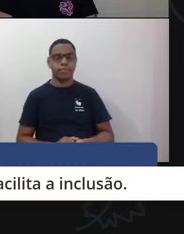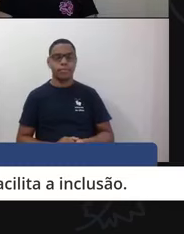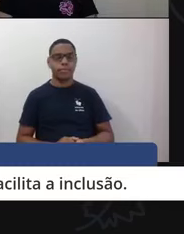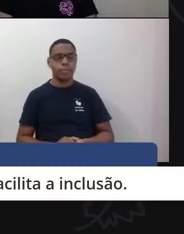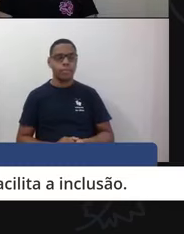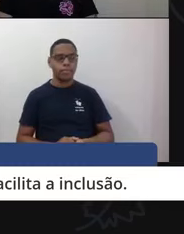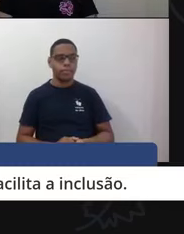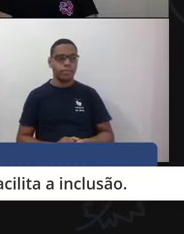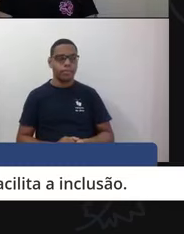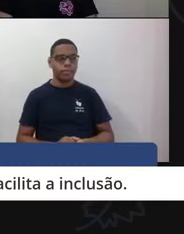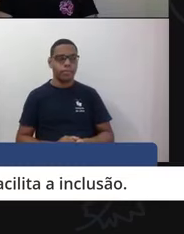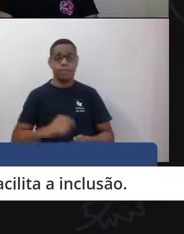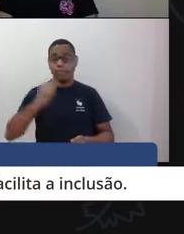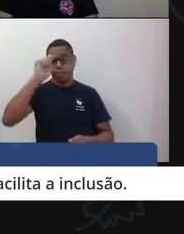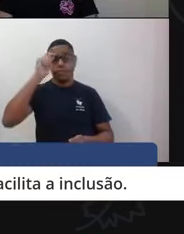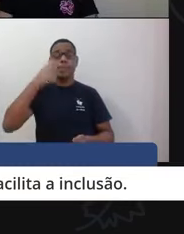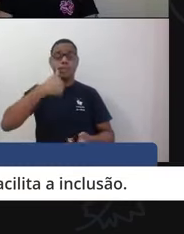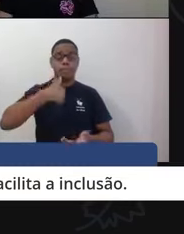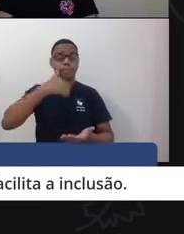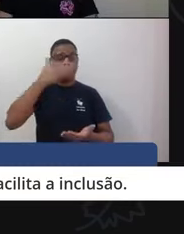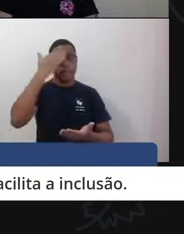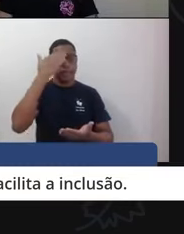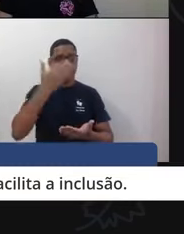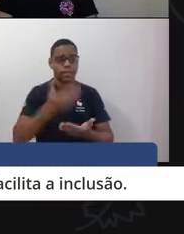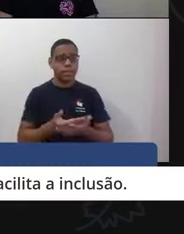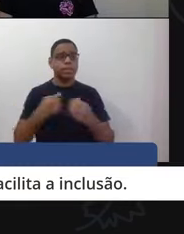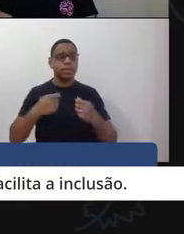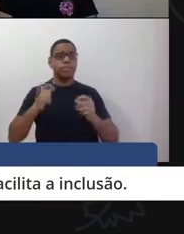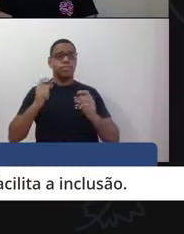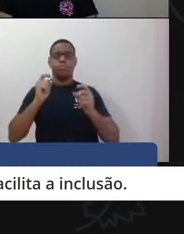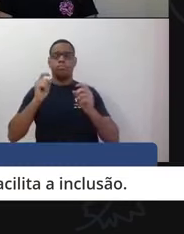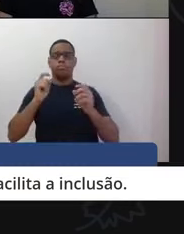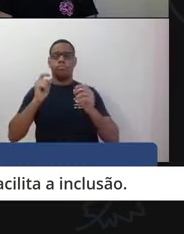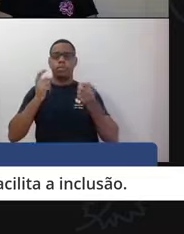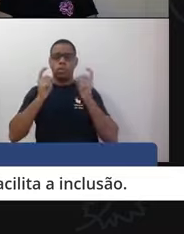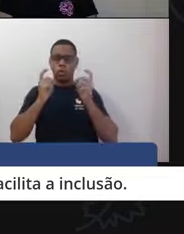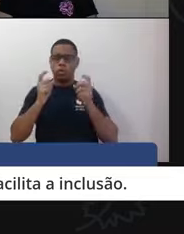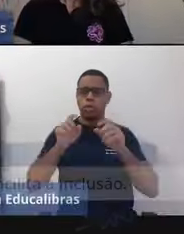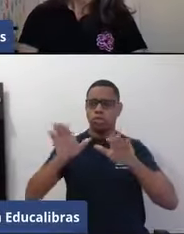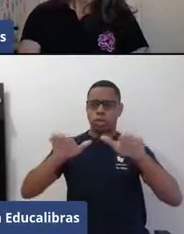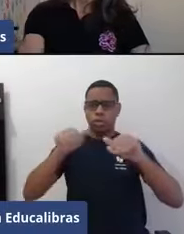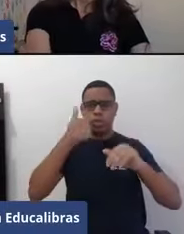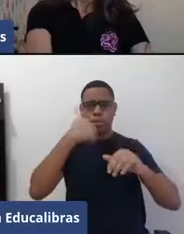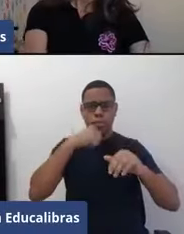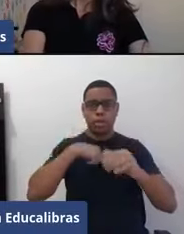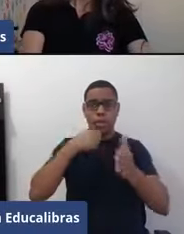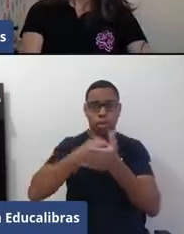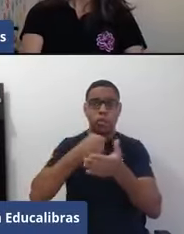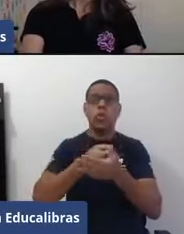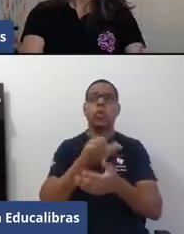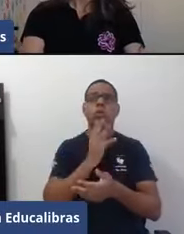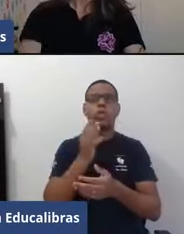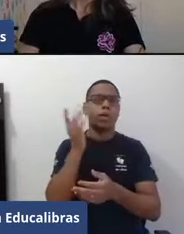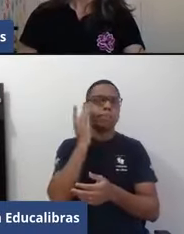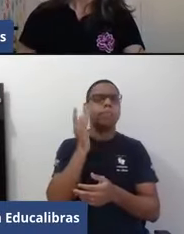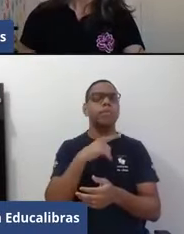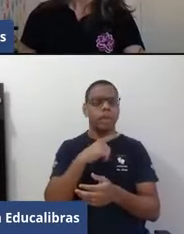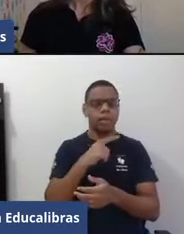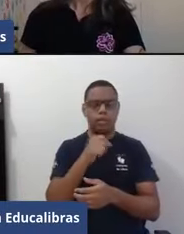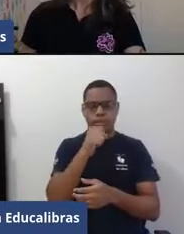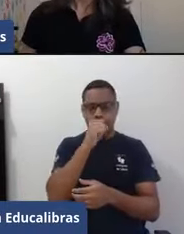Cid, eu acredito que devemos fazer uma reunião, sim, convocar algumas mães que estão na militância e que entendem do caso. Eu acho que tem